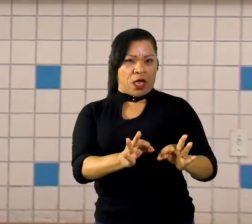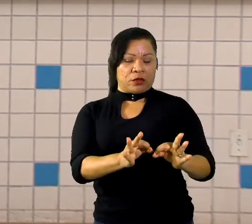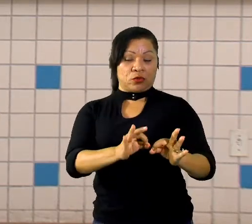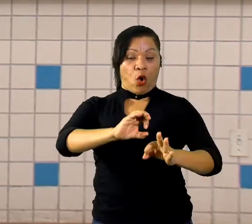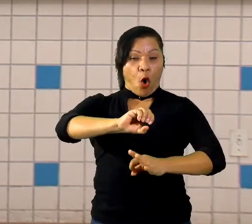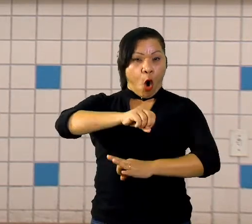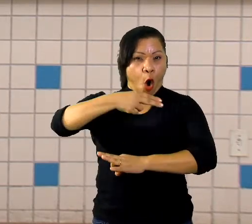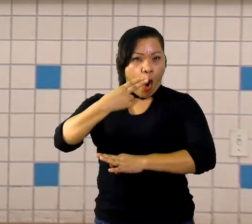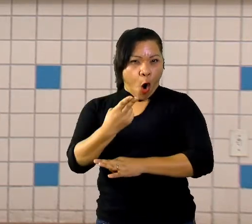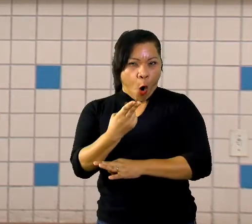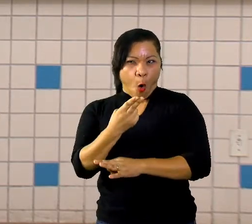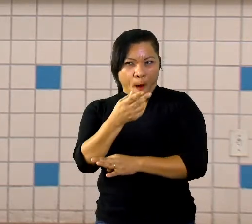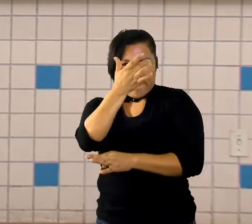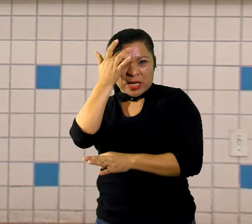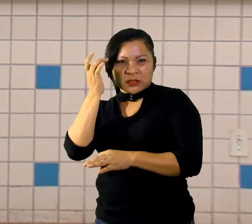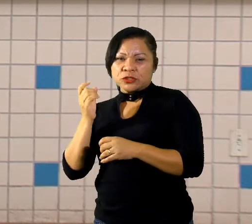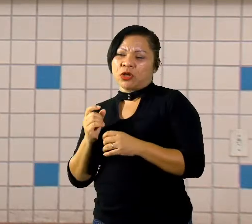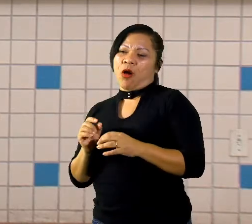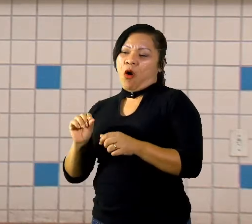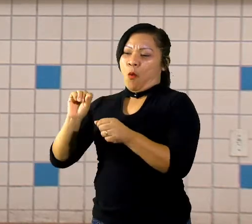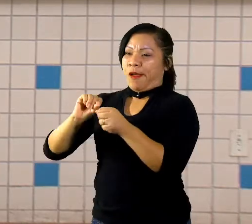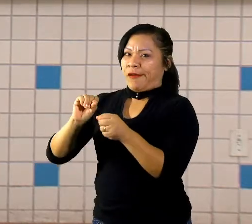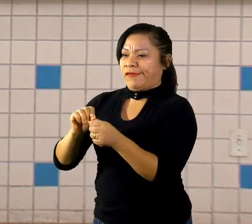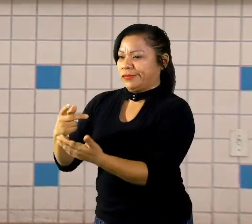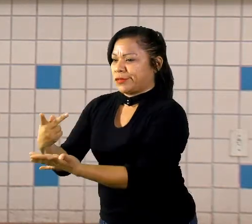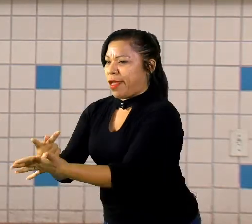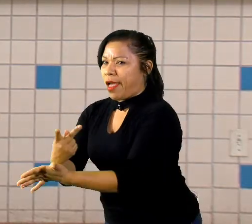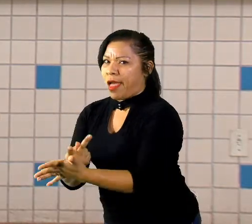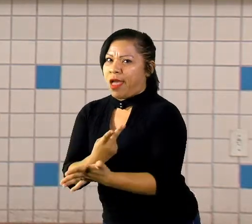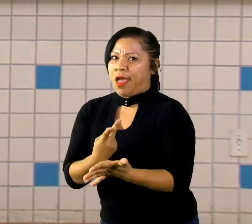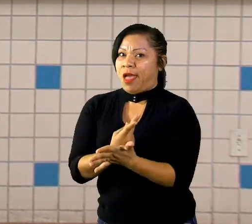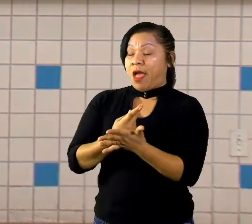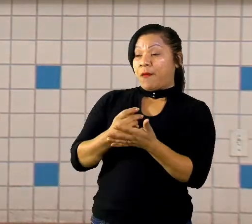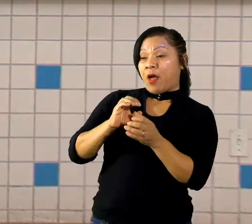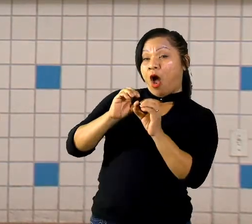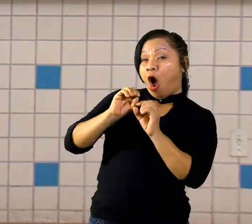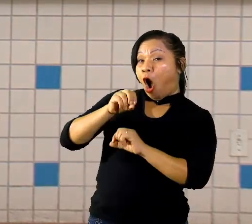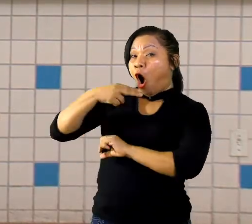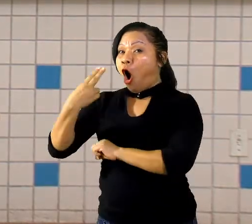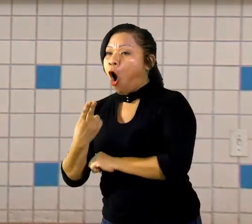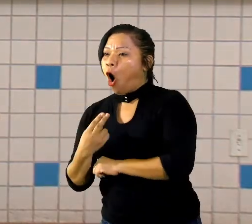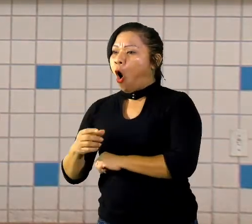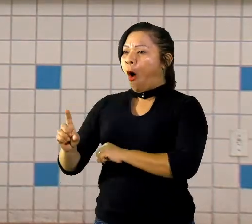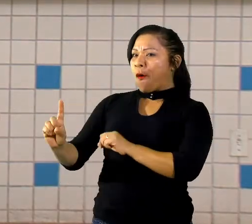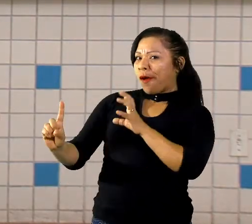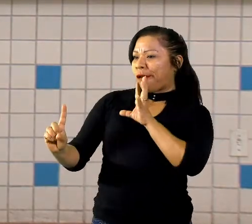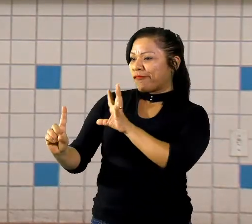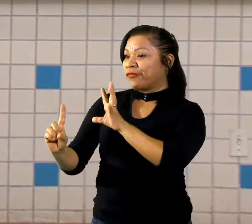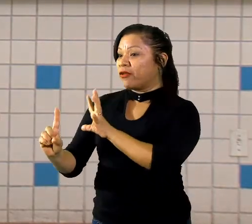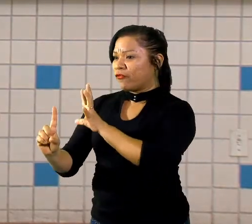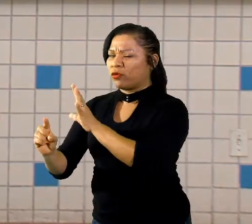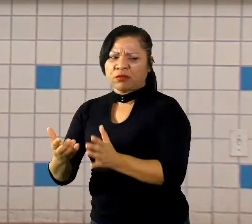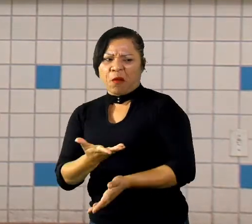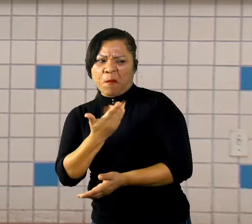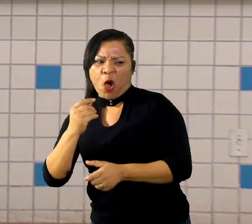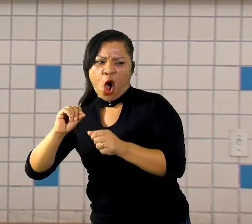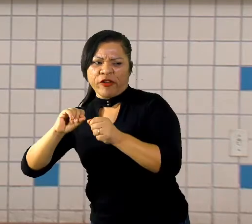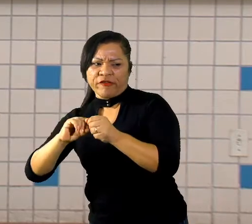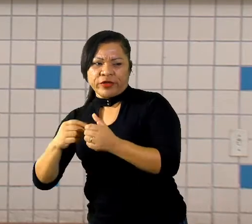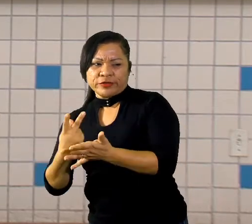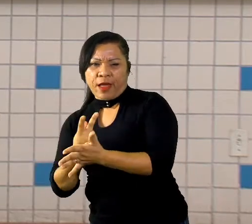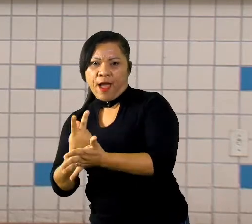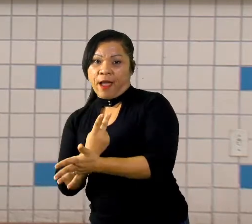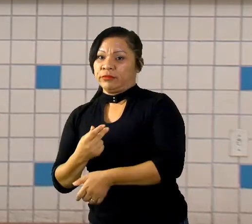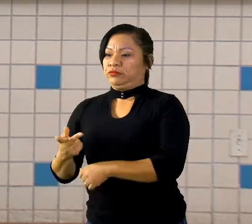é errada e acaba induzindo alguém a fazer a coisa errada junto com ela, os dois